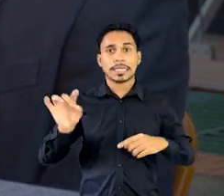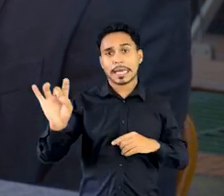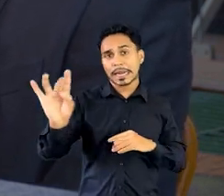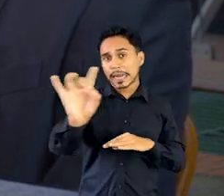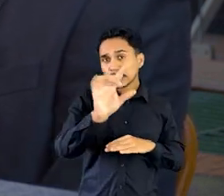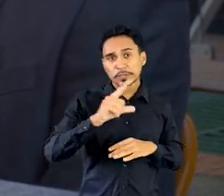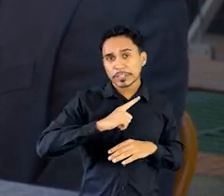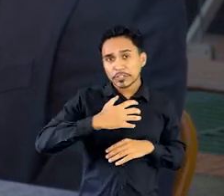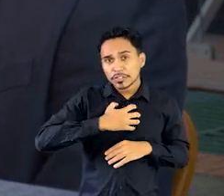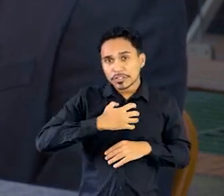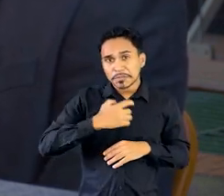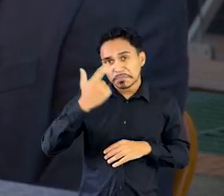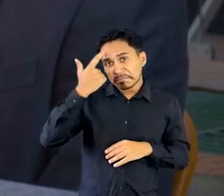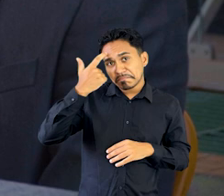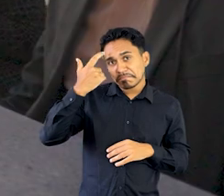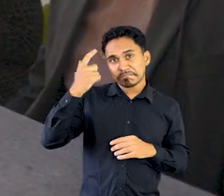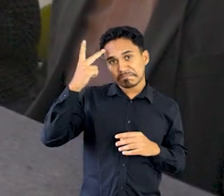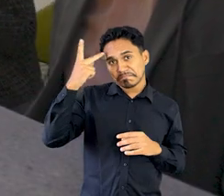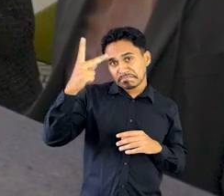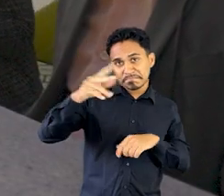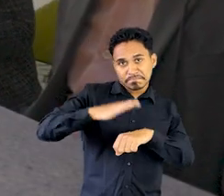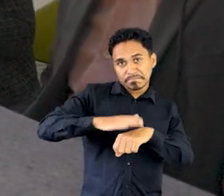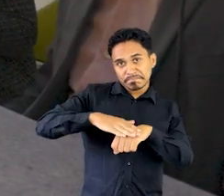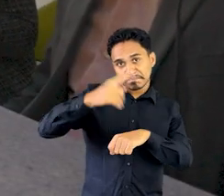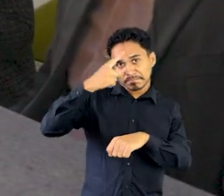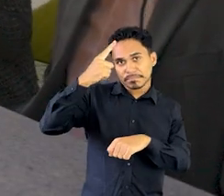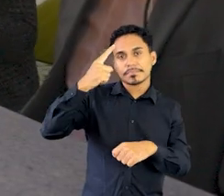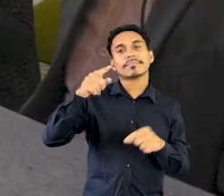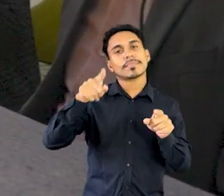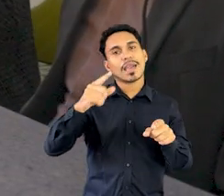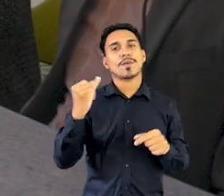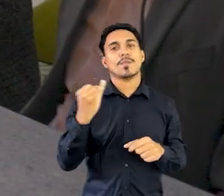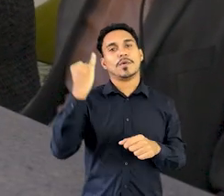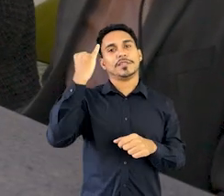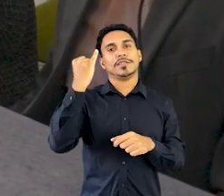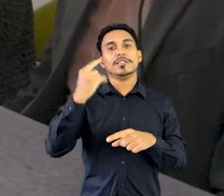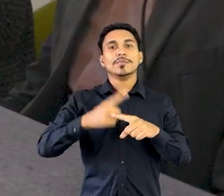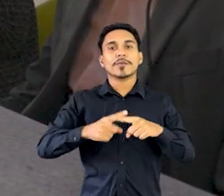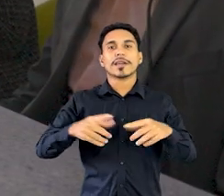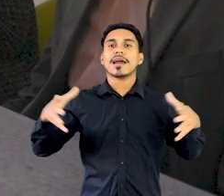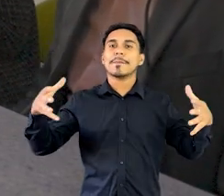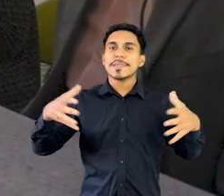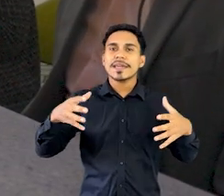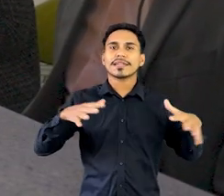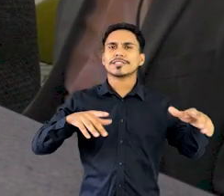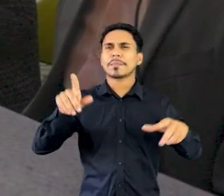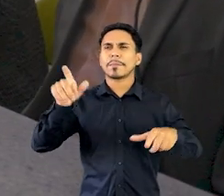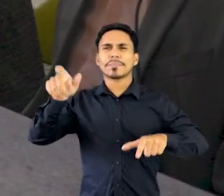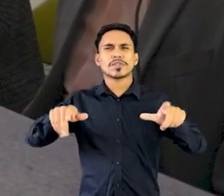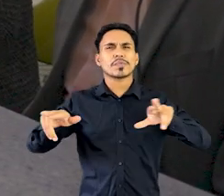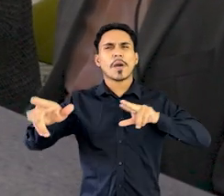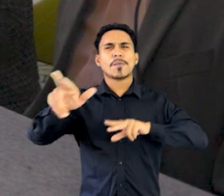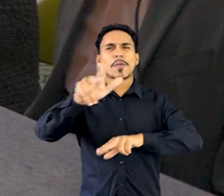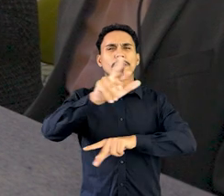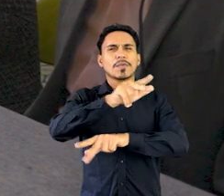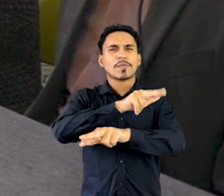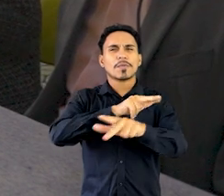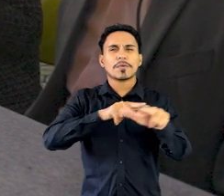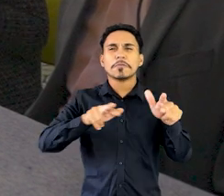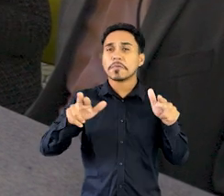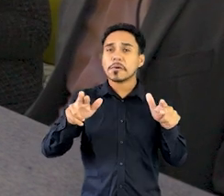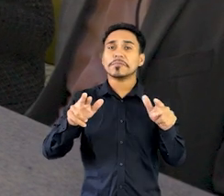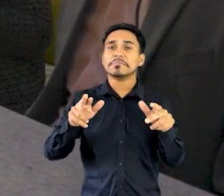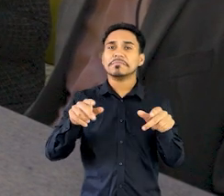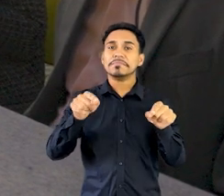Cada um tem sua ideologia tem a sua forma de pensar e isso é muito importante para construir esse ambiente de diversidade de inclusão